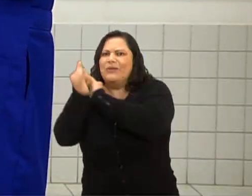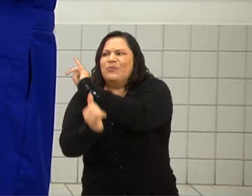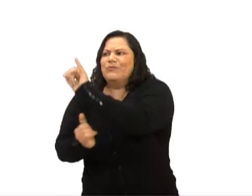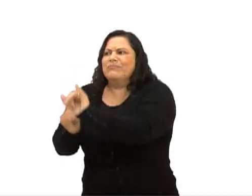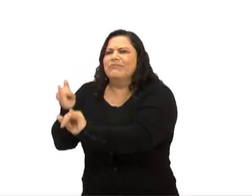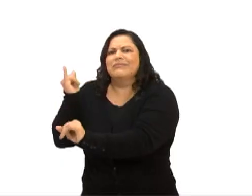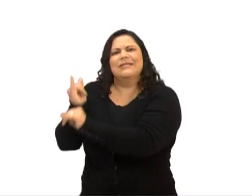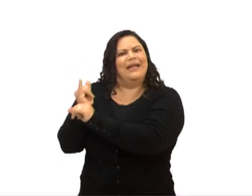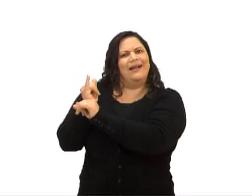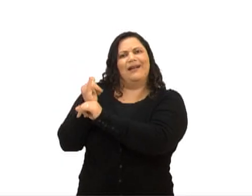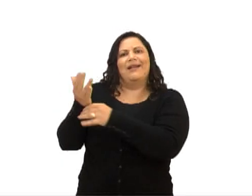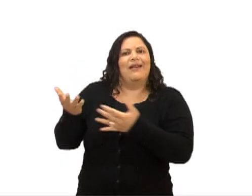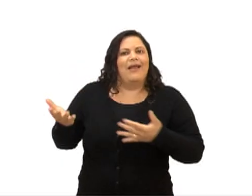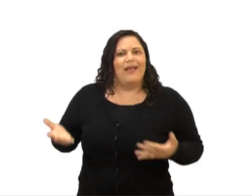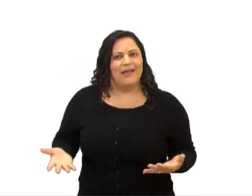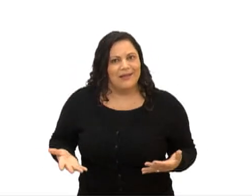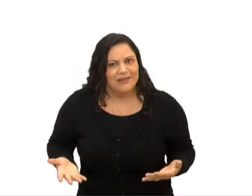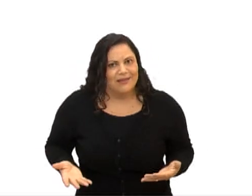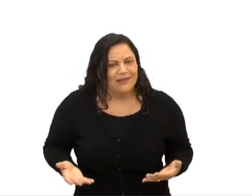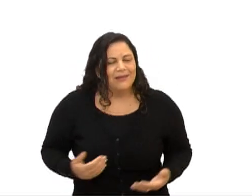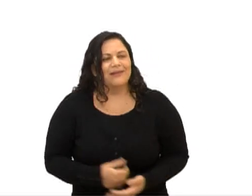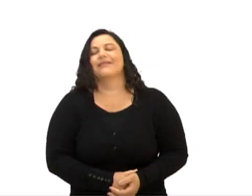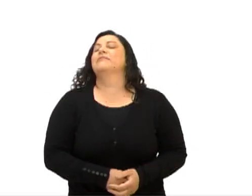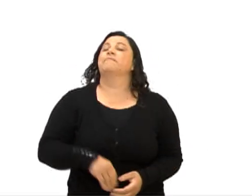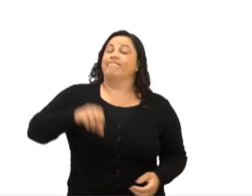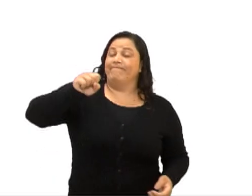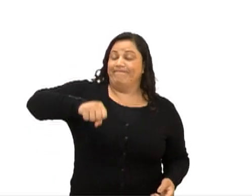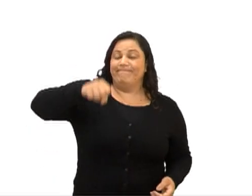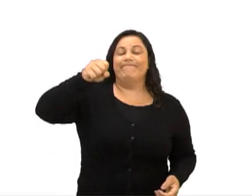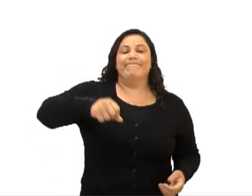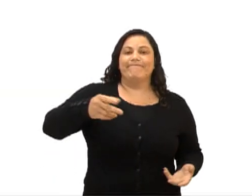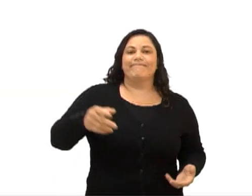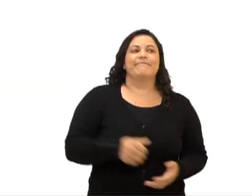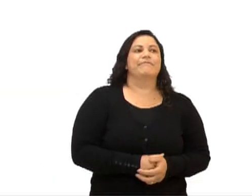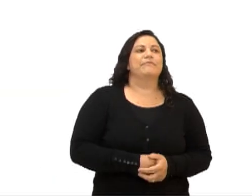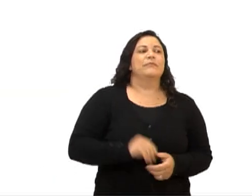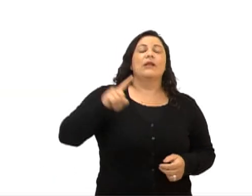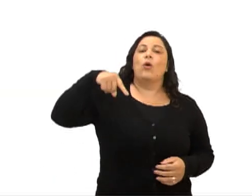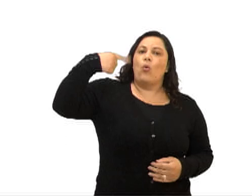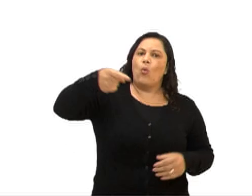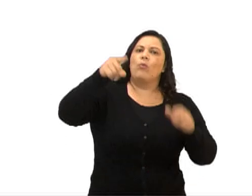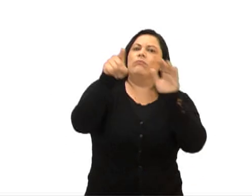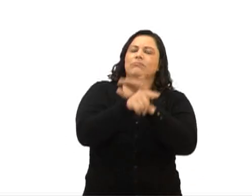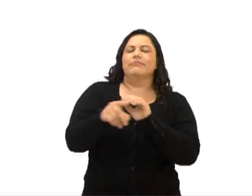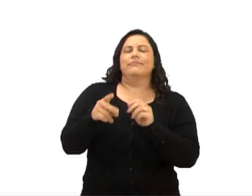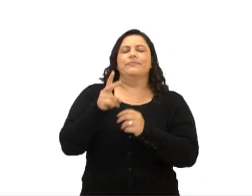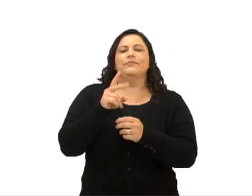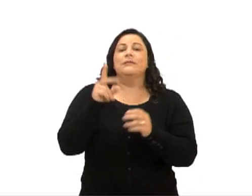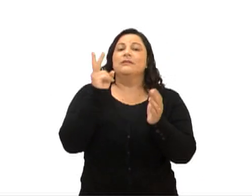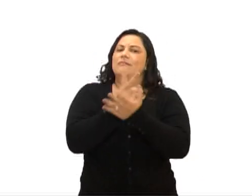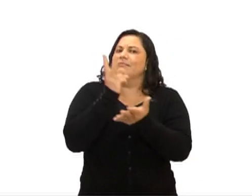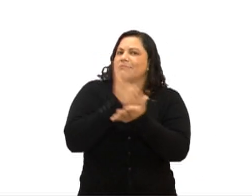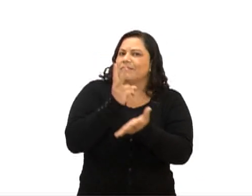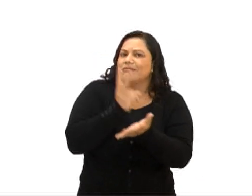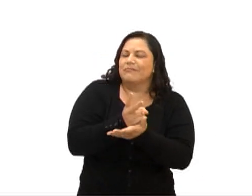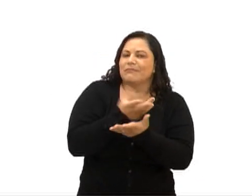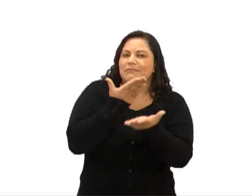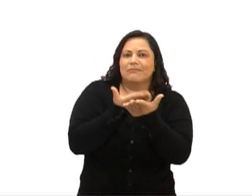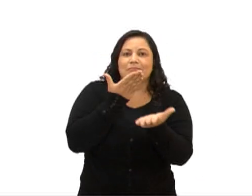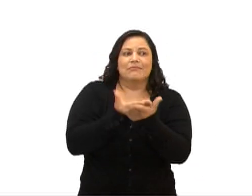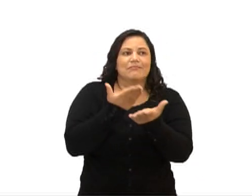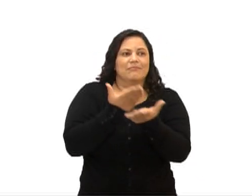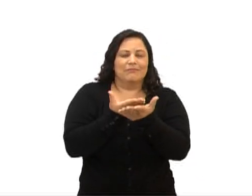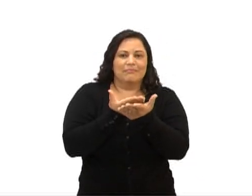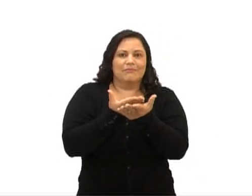Wi-Fi, certo? Isso mesmo, professora Rosa. Vamos próxima, continuando a nossa aula. Vamos lá para esse